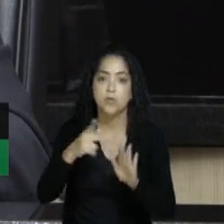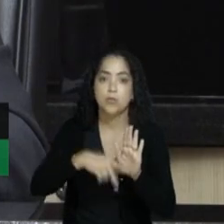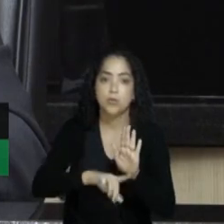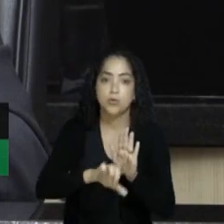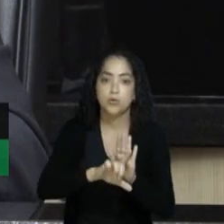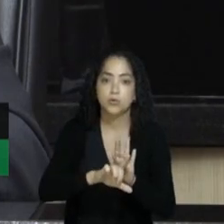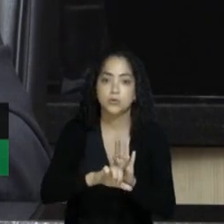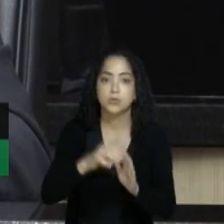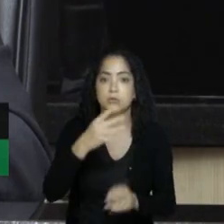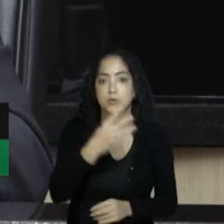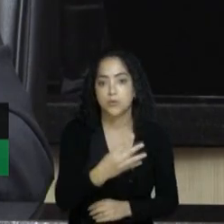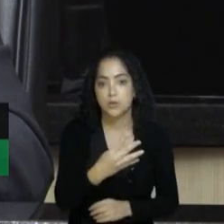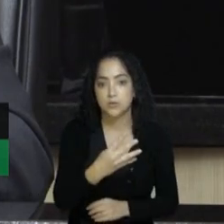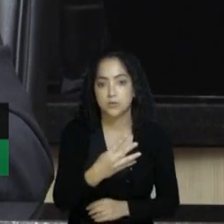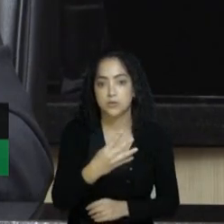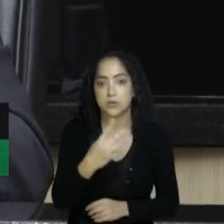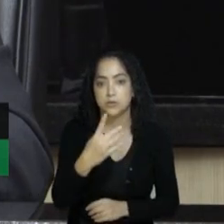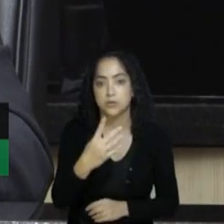número